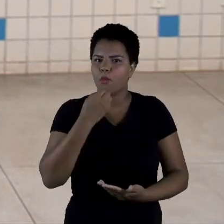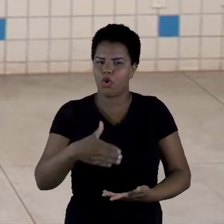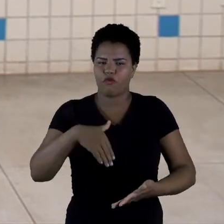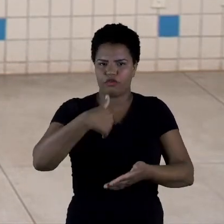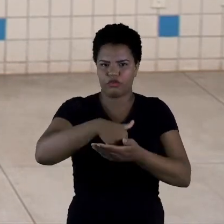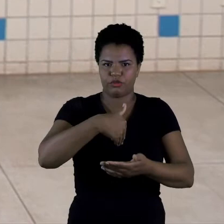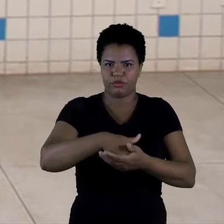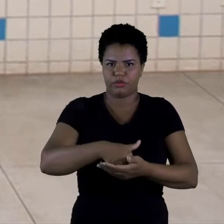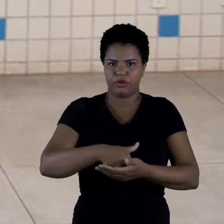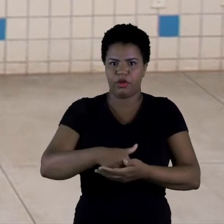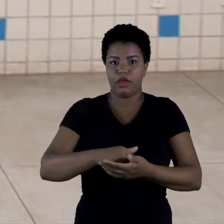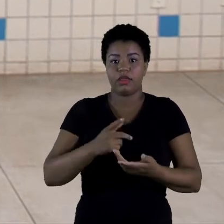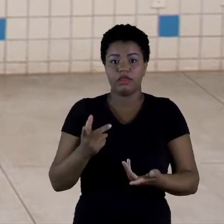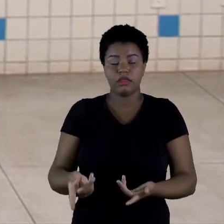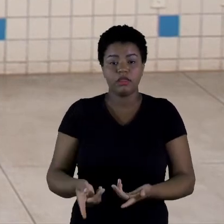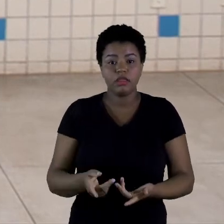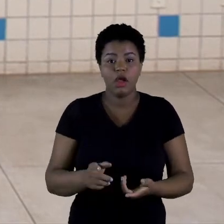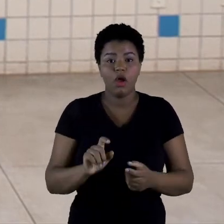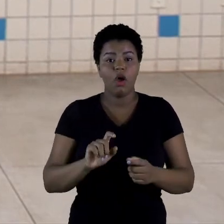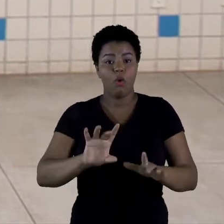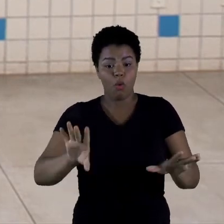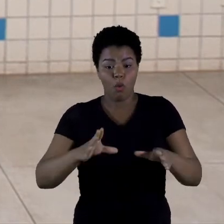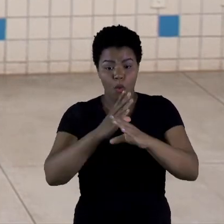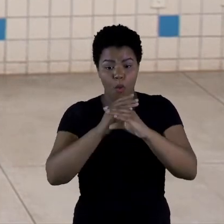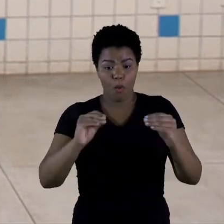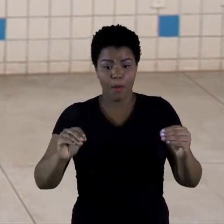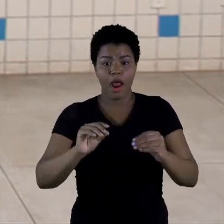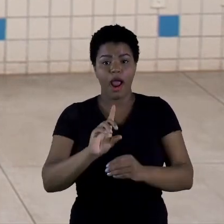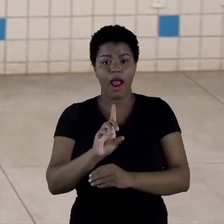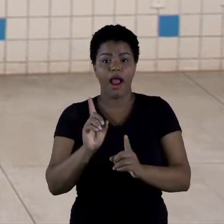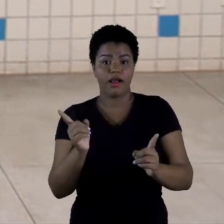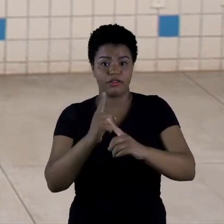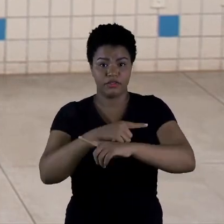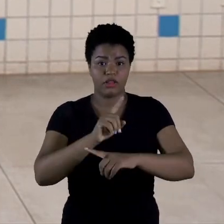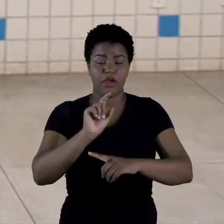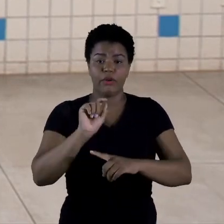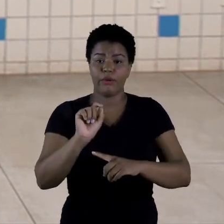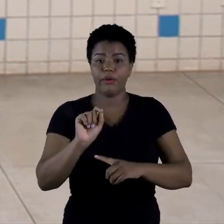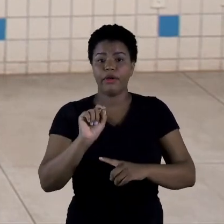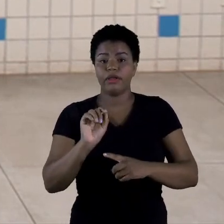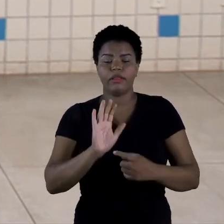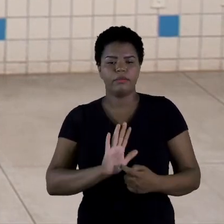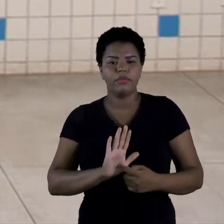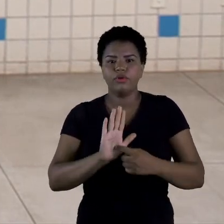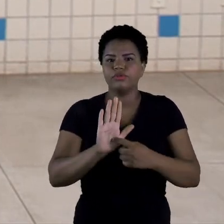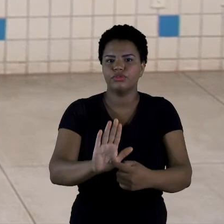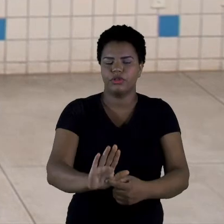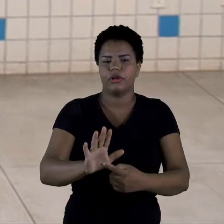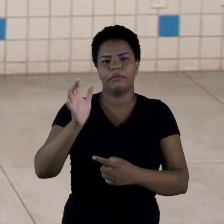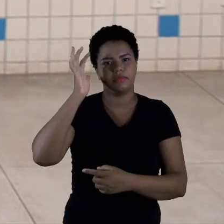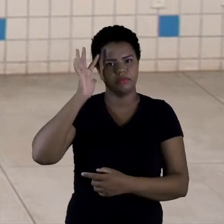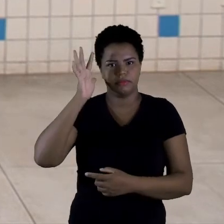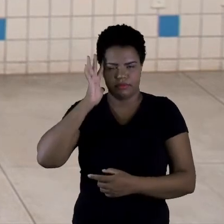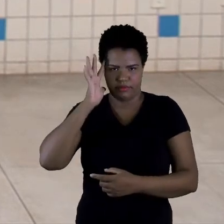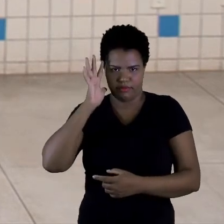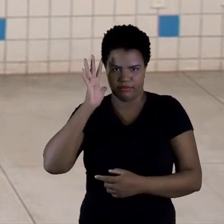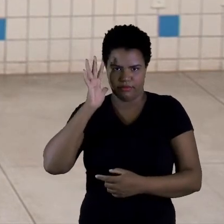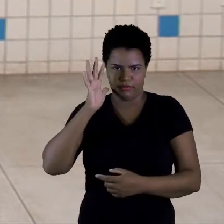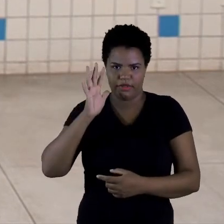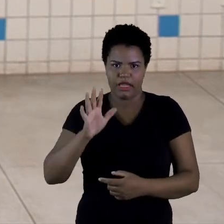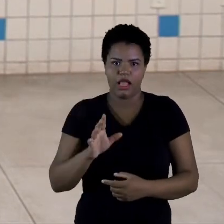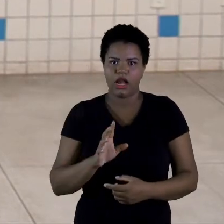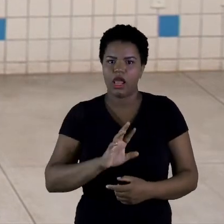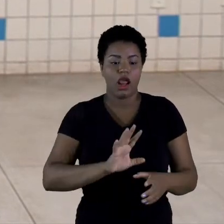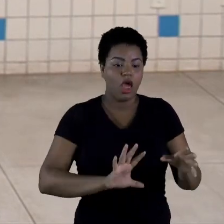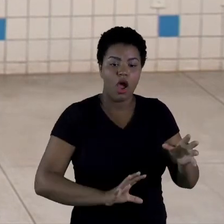está compensando o pensamento dele. Não foram campeões, mas também fizeram um excelente jogo, né?